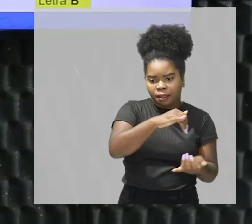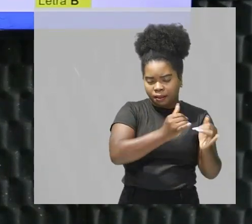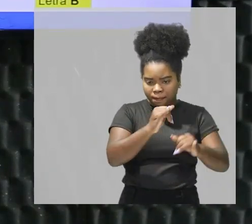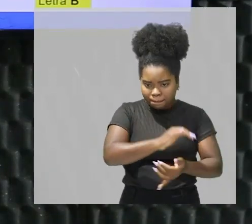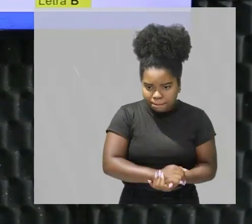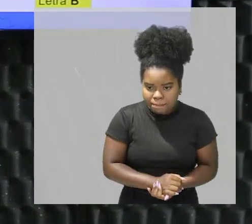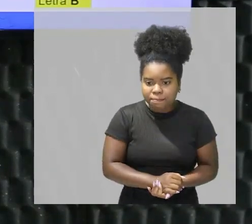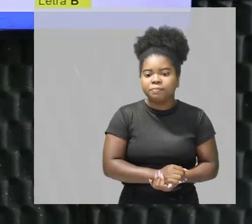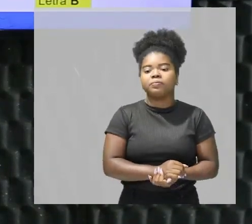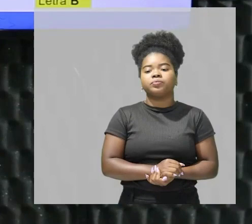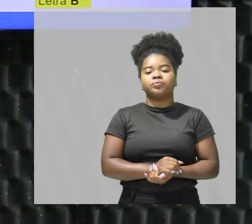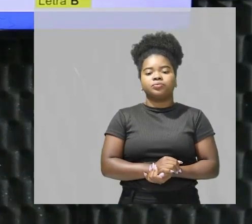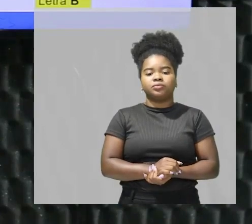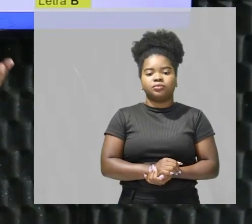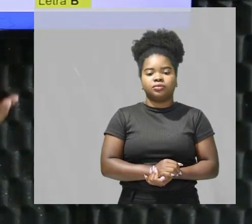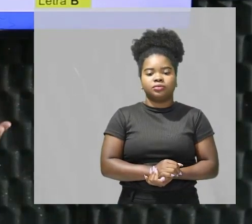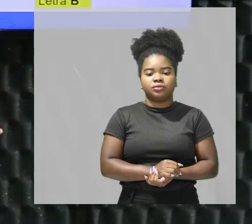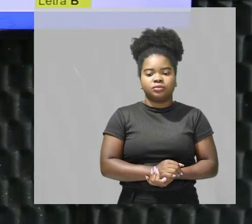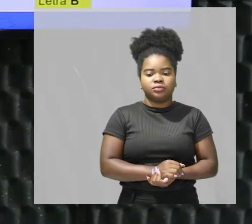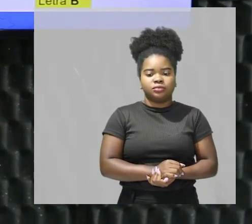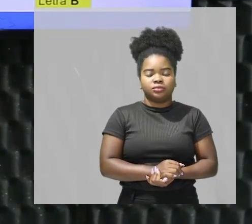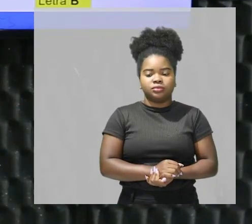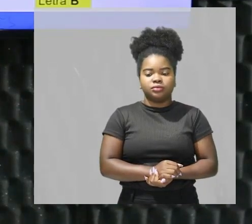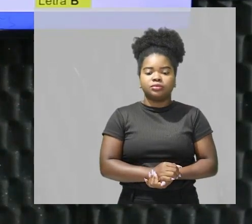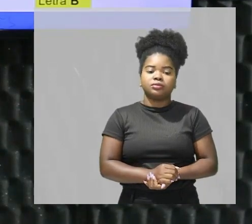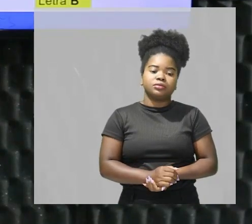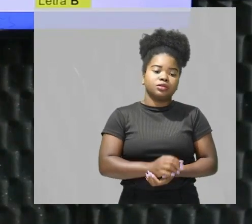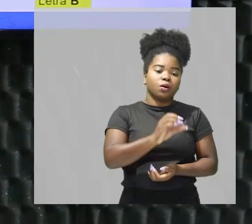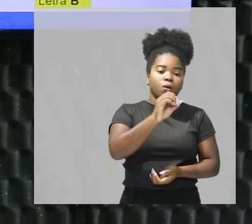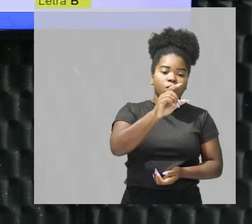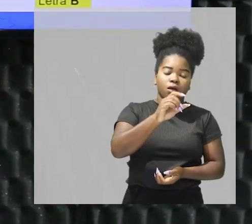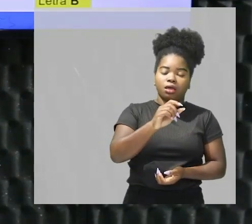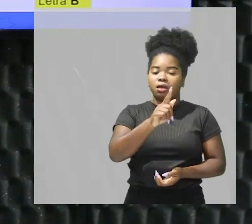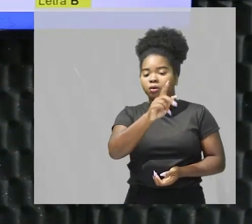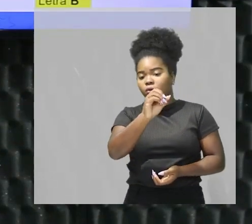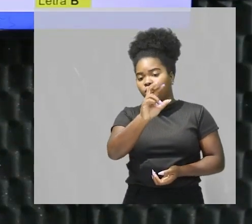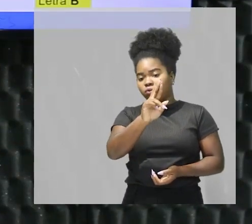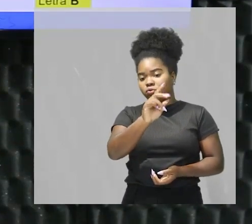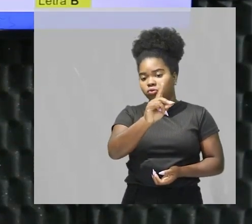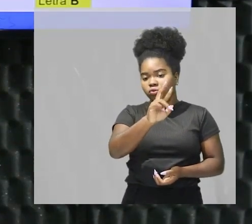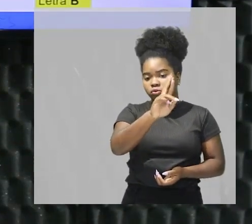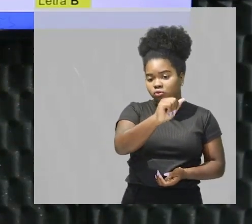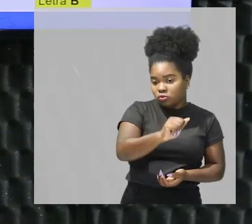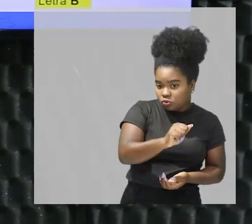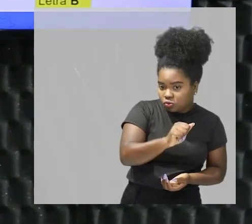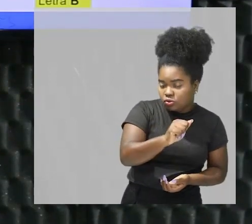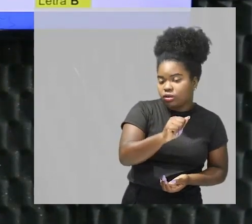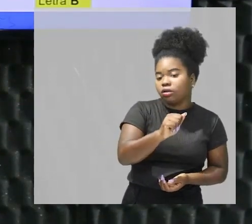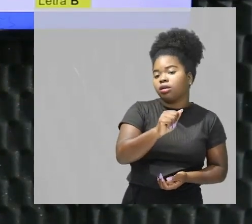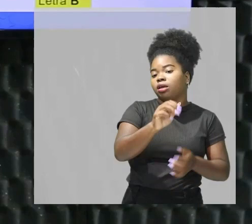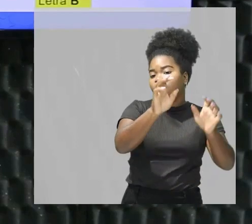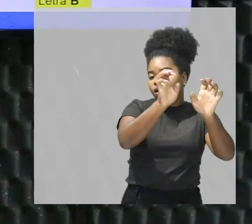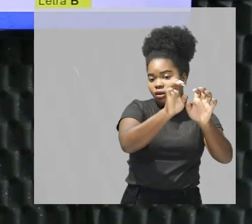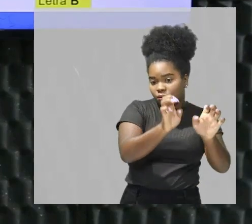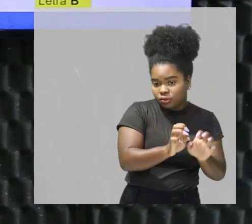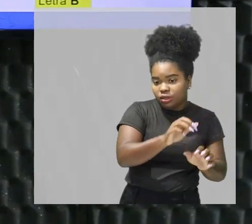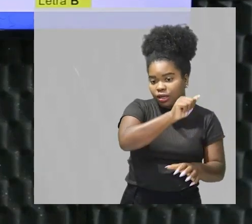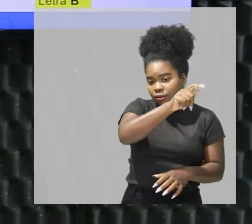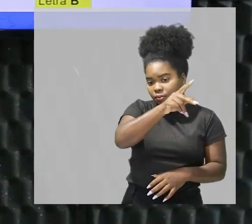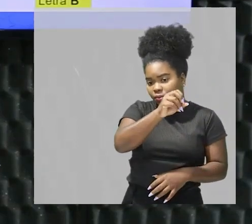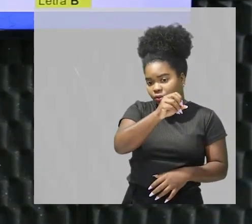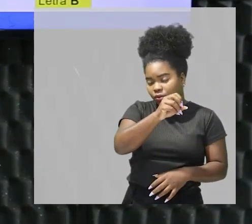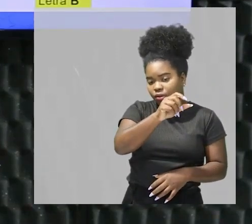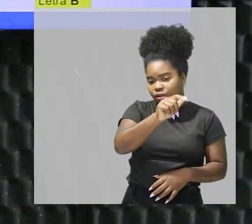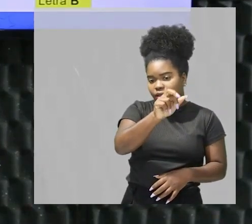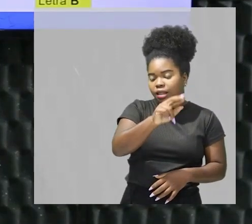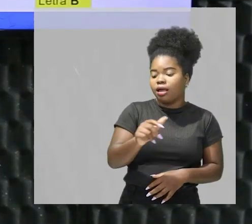são inicíveis. Ok? O óleo ou a gordura é uma estrutura apolar